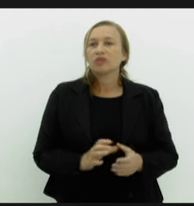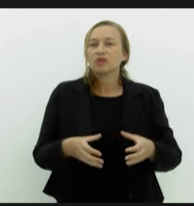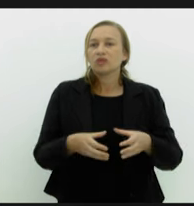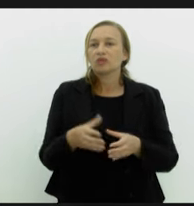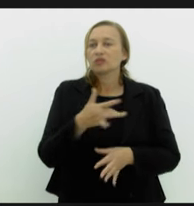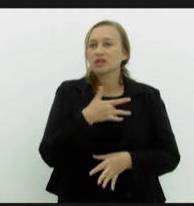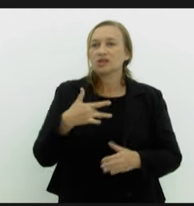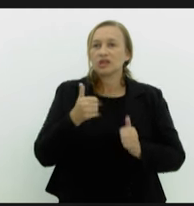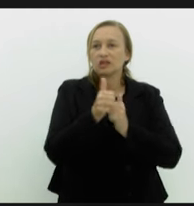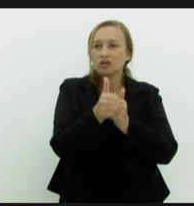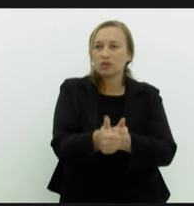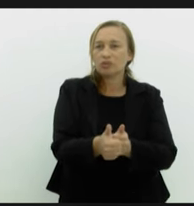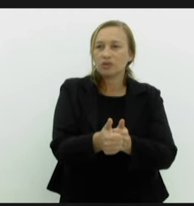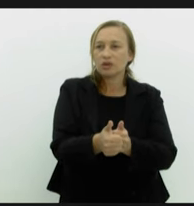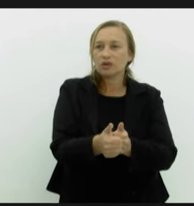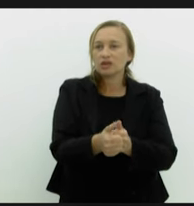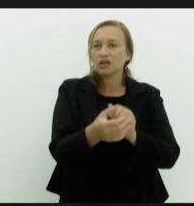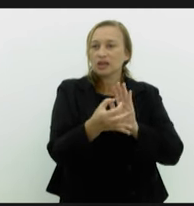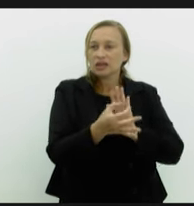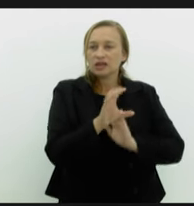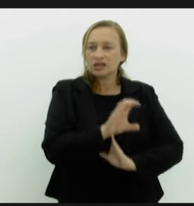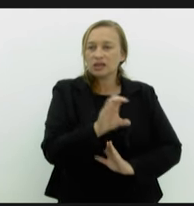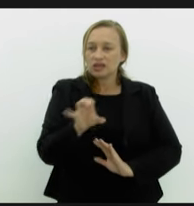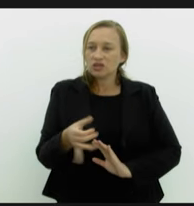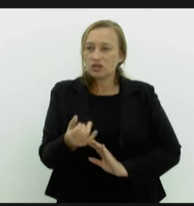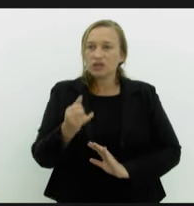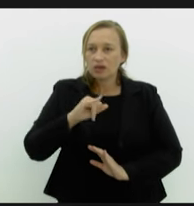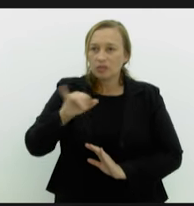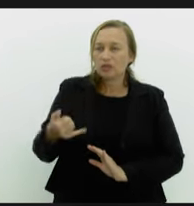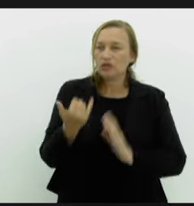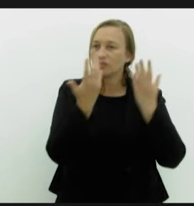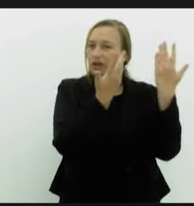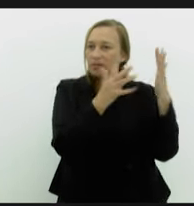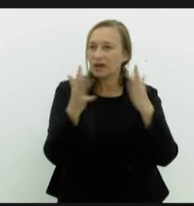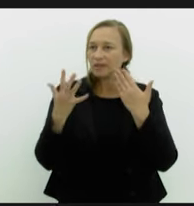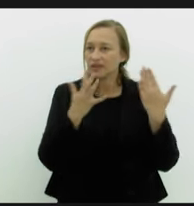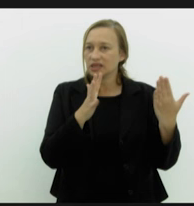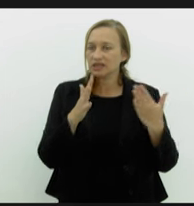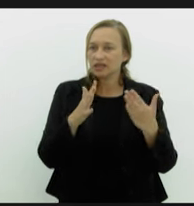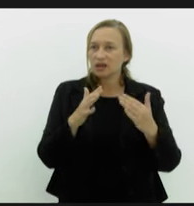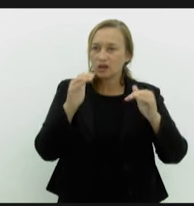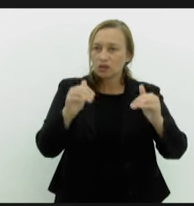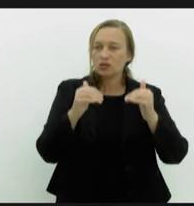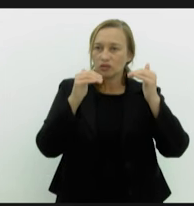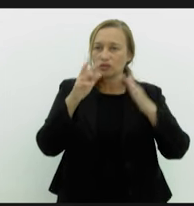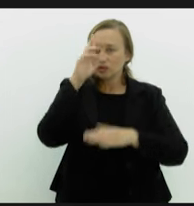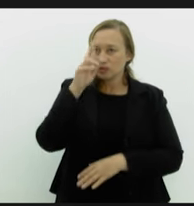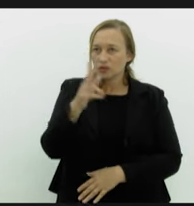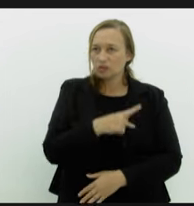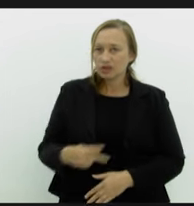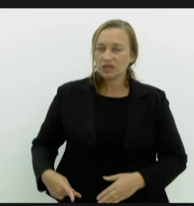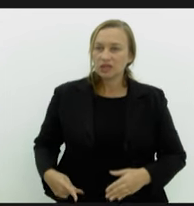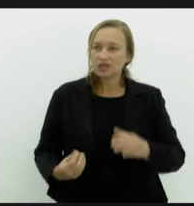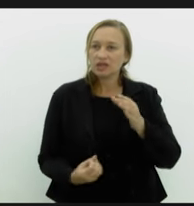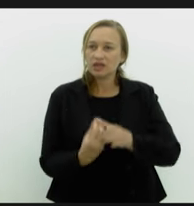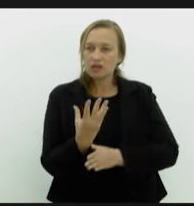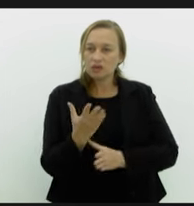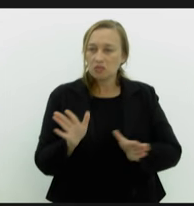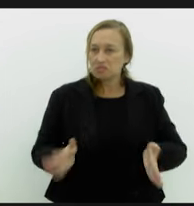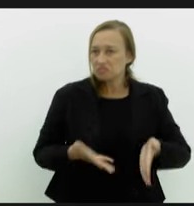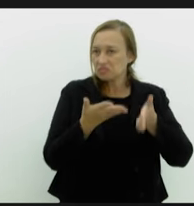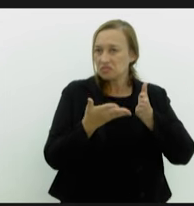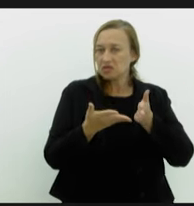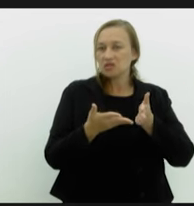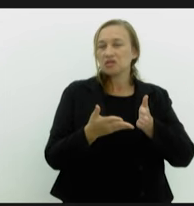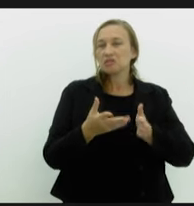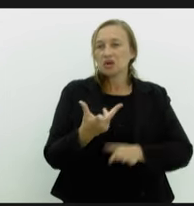Saúde acompanha o parecer da CCJ e aproveito para parabenizar Vossa Excelência, que é o autor da iniciativa, essa brilhante iniciativa em